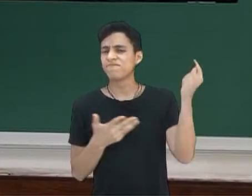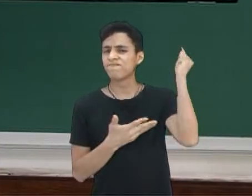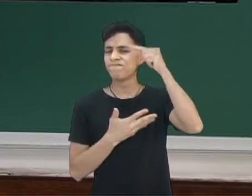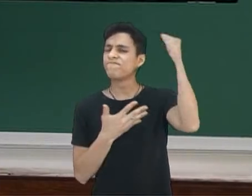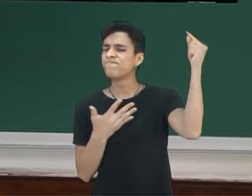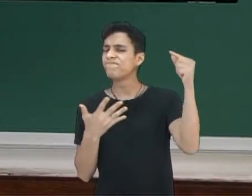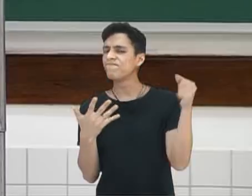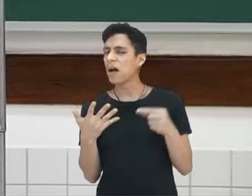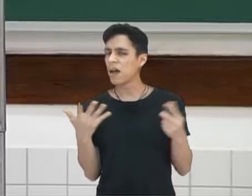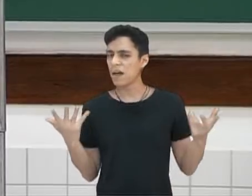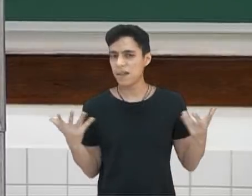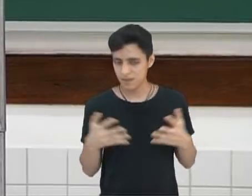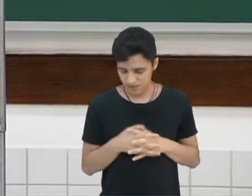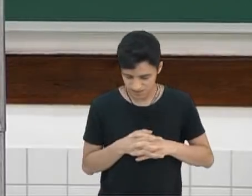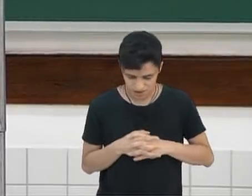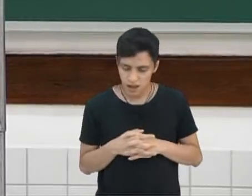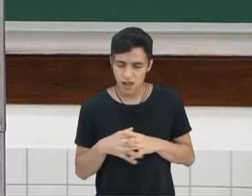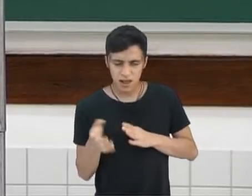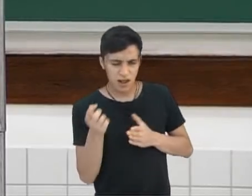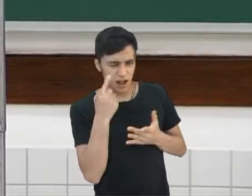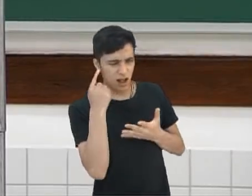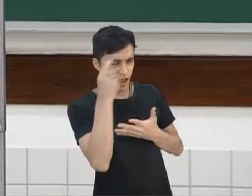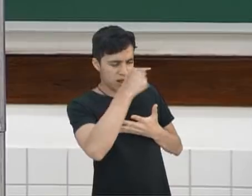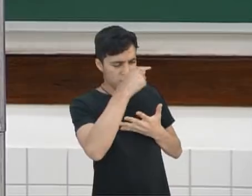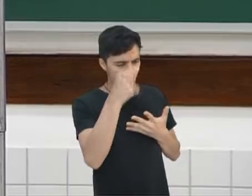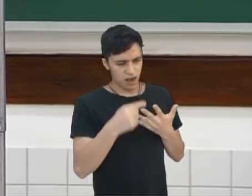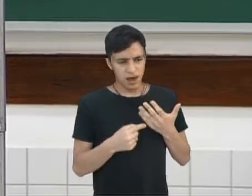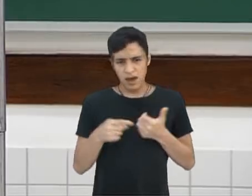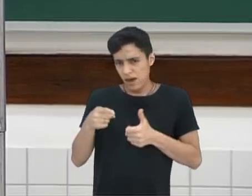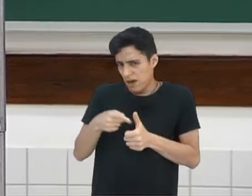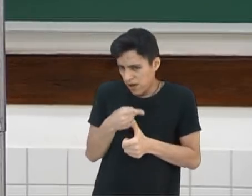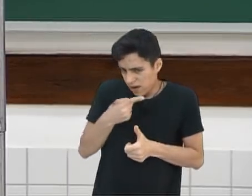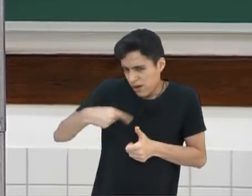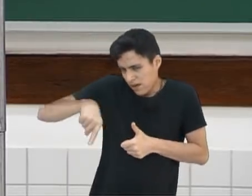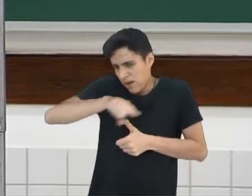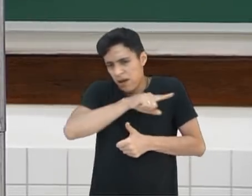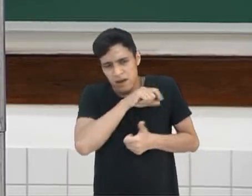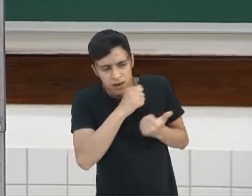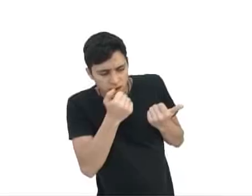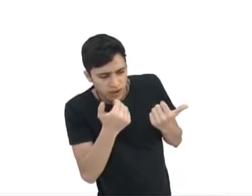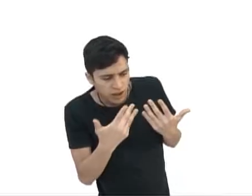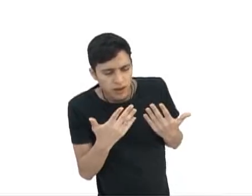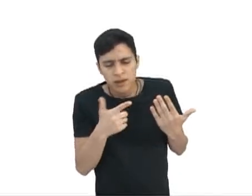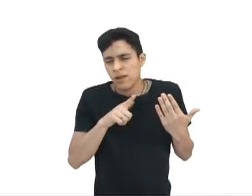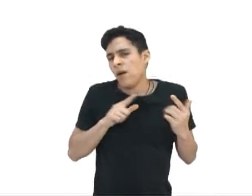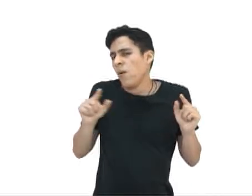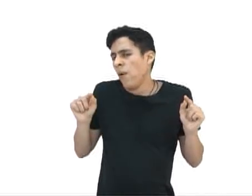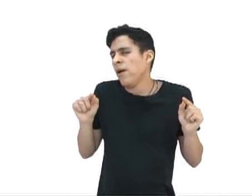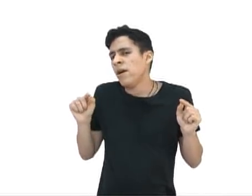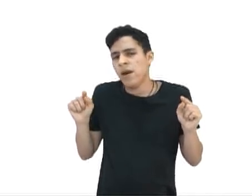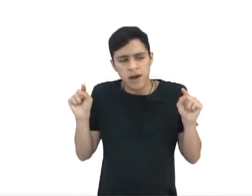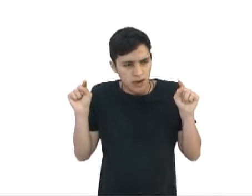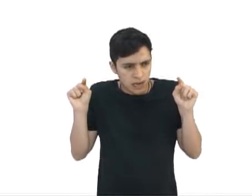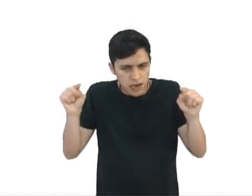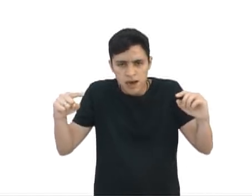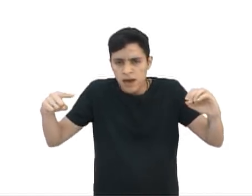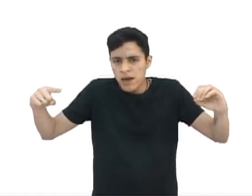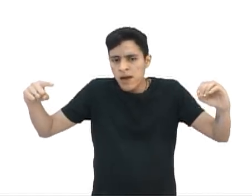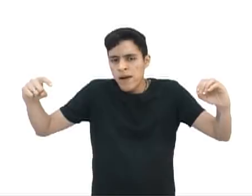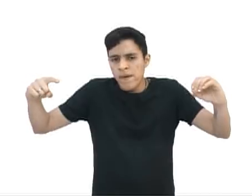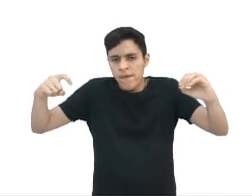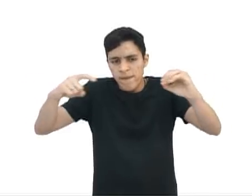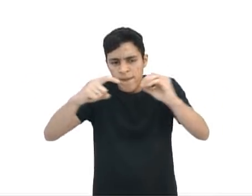características dela? As características, primeira, que a gente já falou, envolve, né, 2 gametas, células